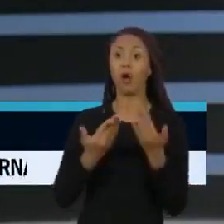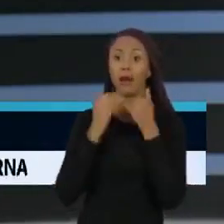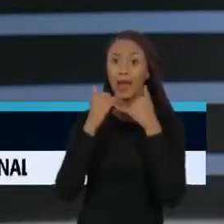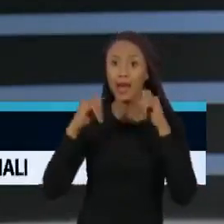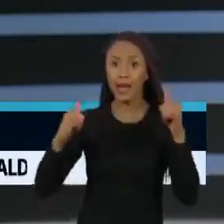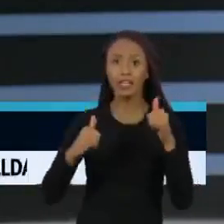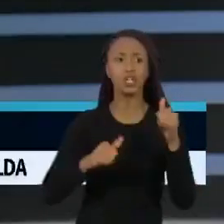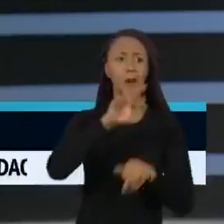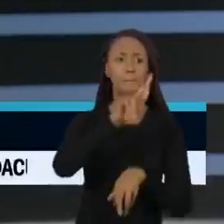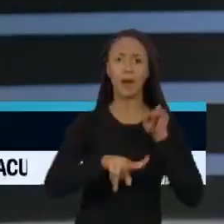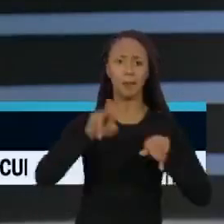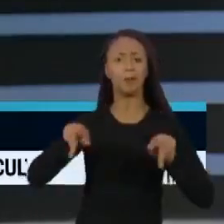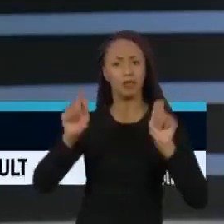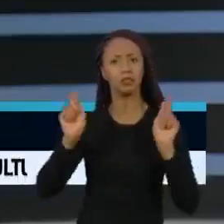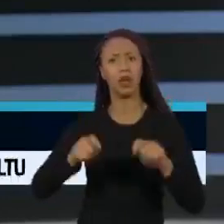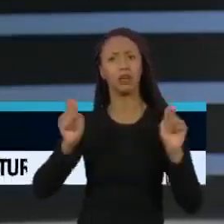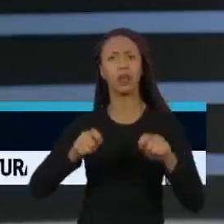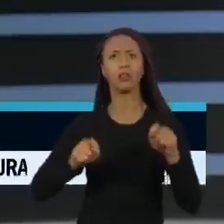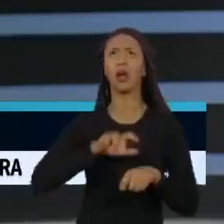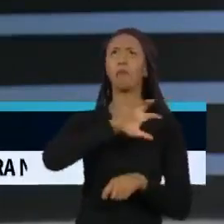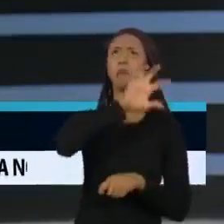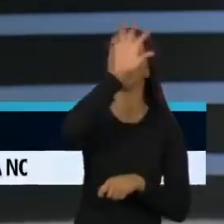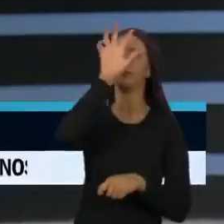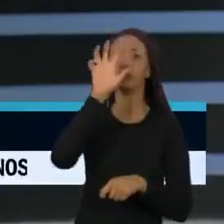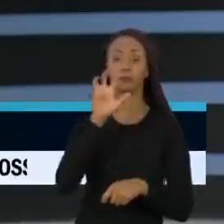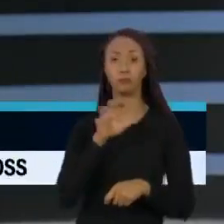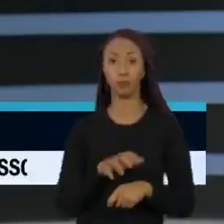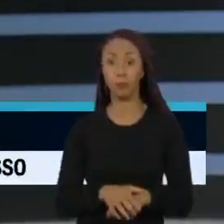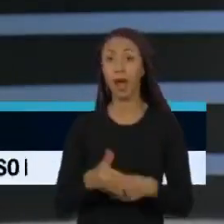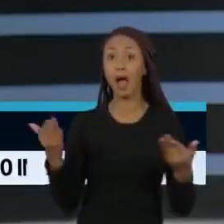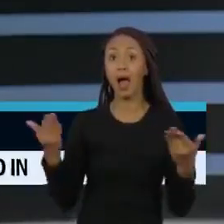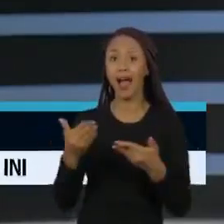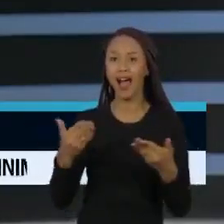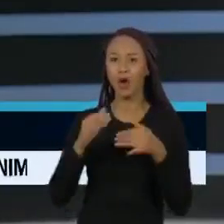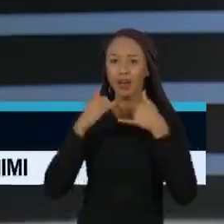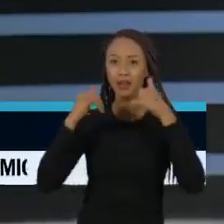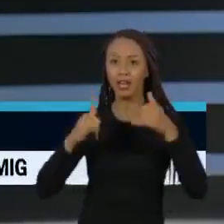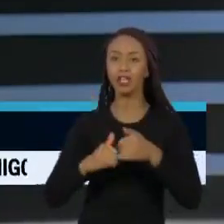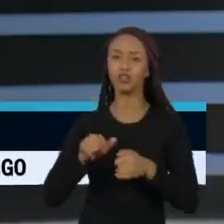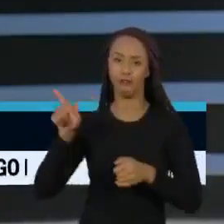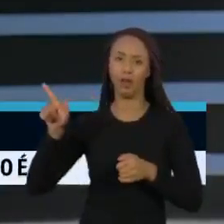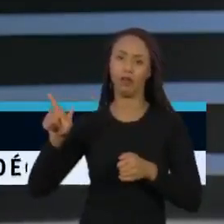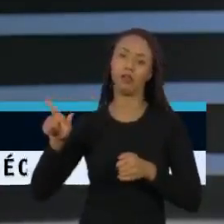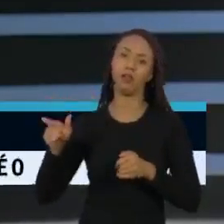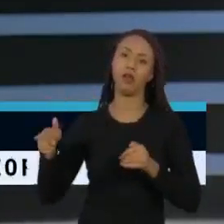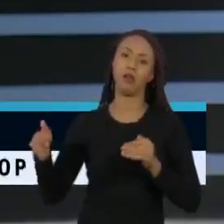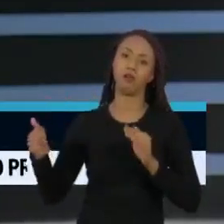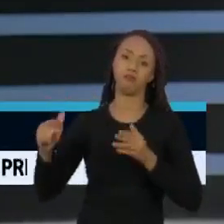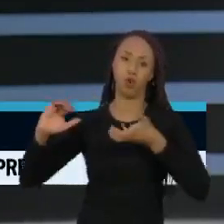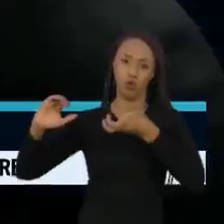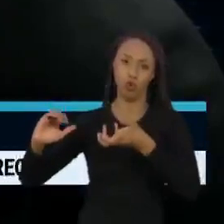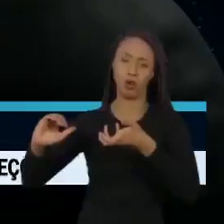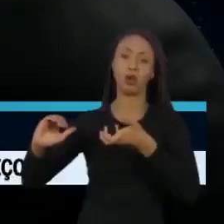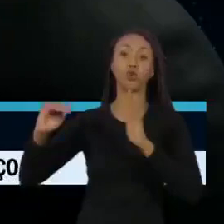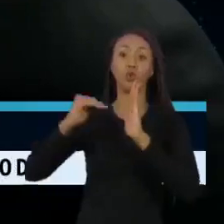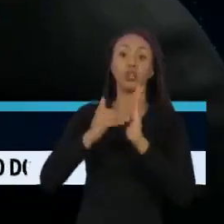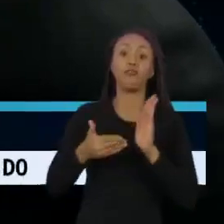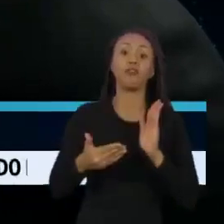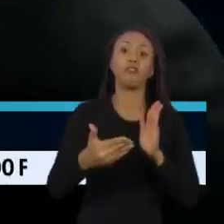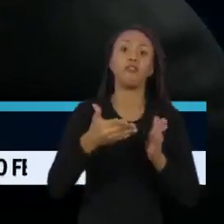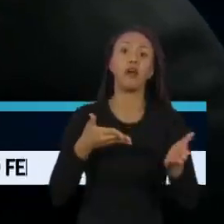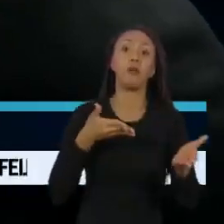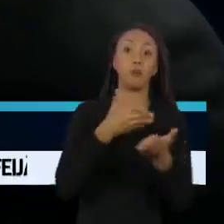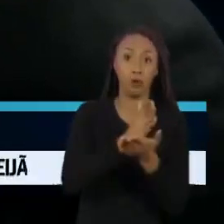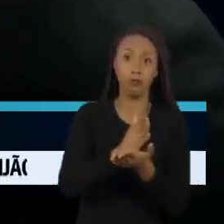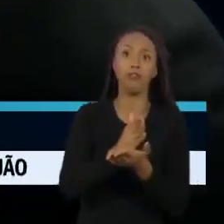energia foi aprovado o Marco do legal da energia solar no Congresso vai para o Senado isso vai distencional